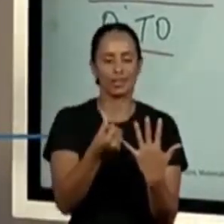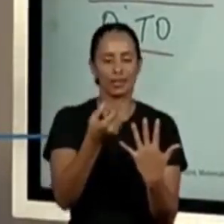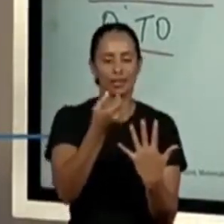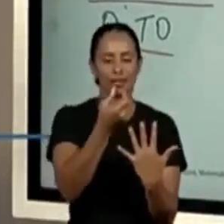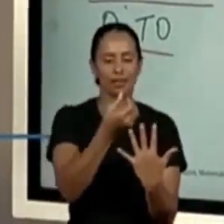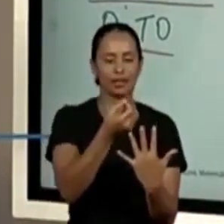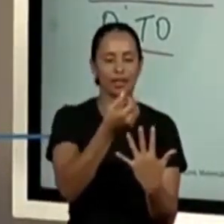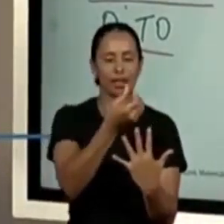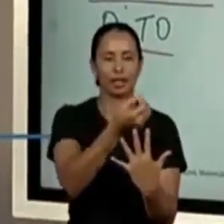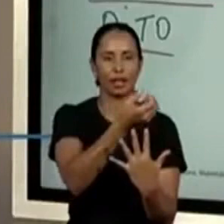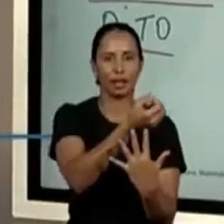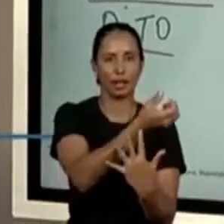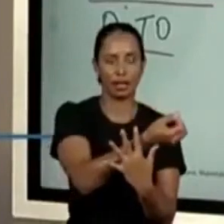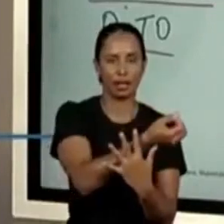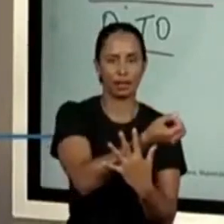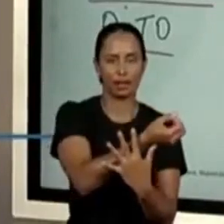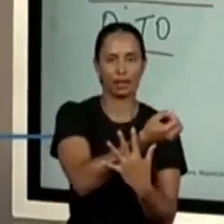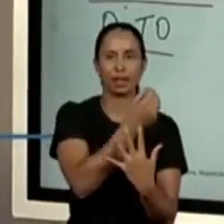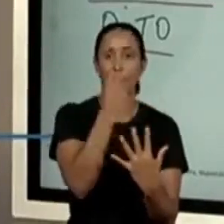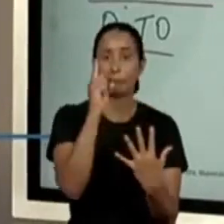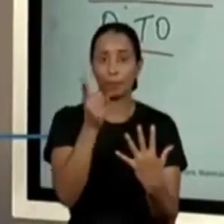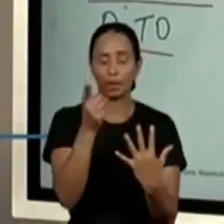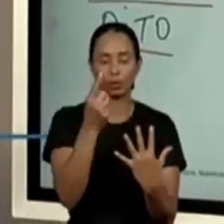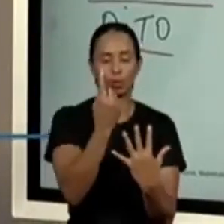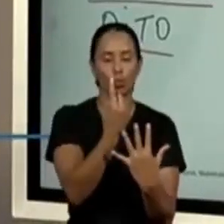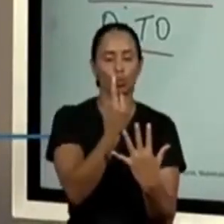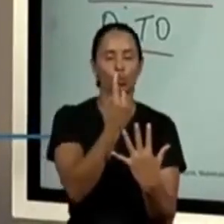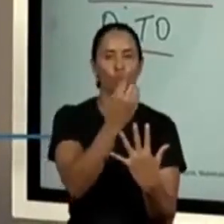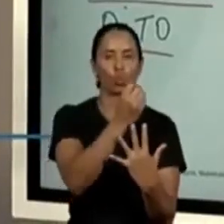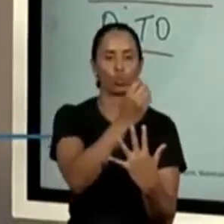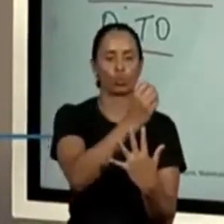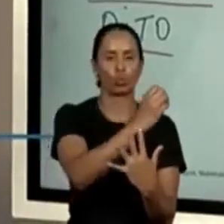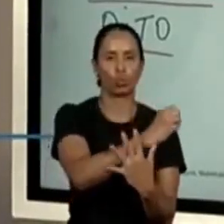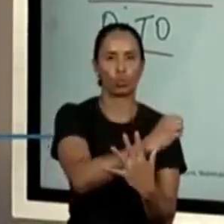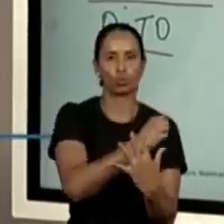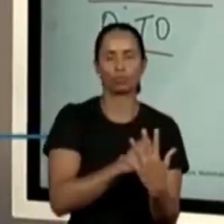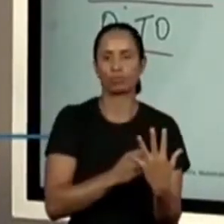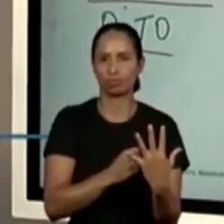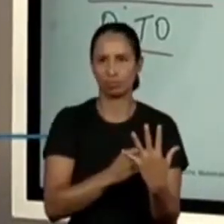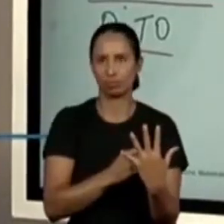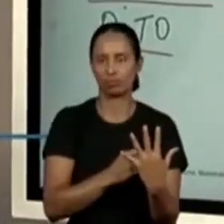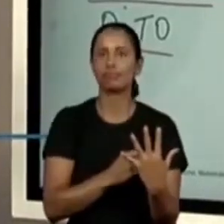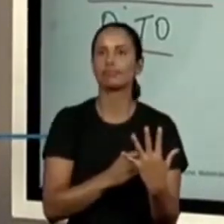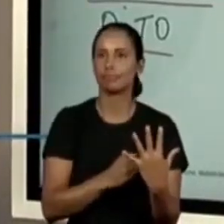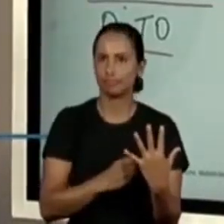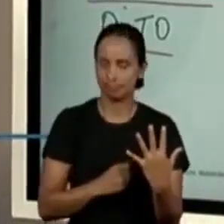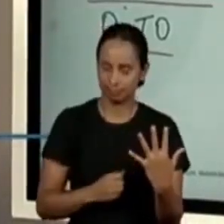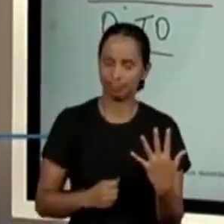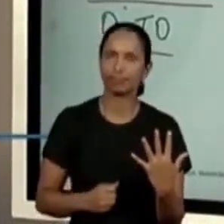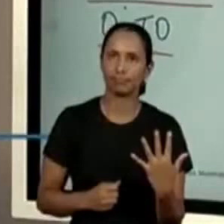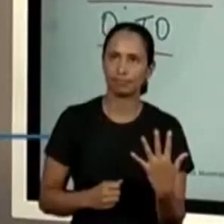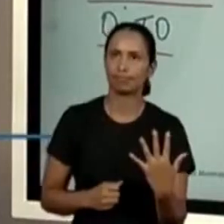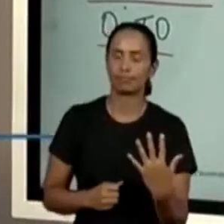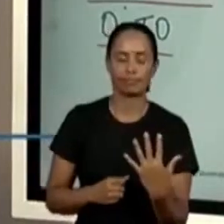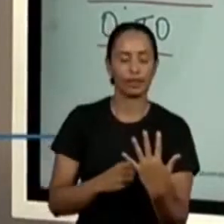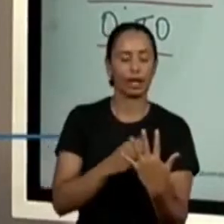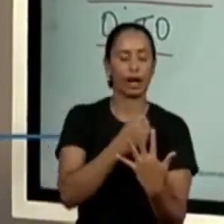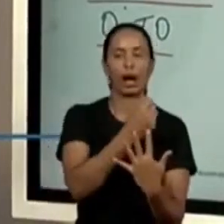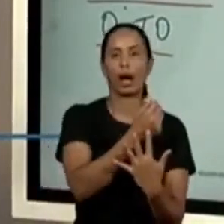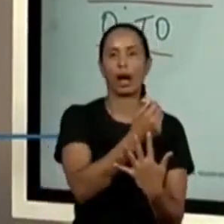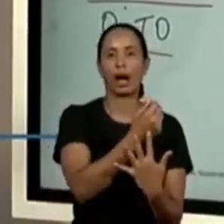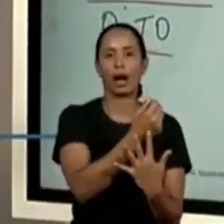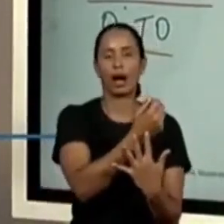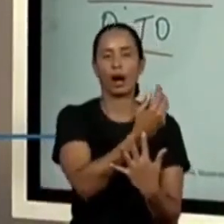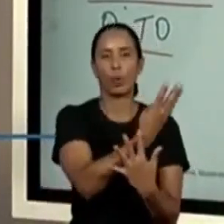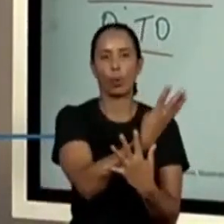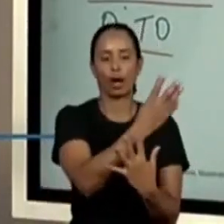200 está na casa das centenas. O 40 está na casa das dezenas e o 8 ali nas unidades,